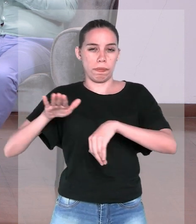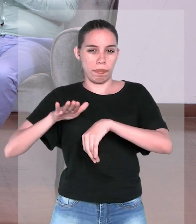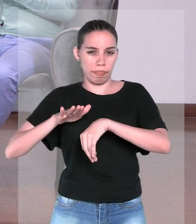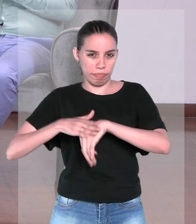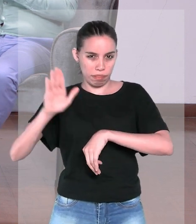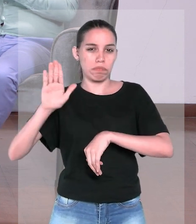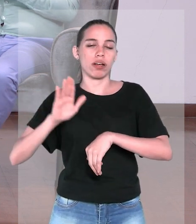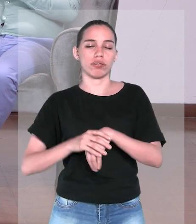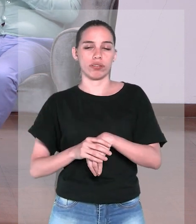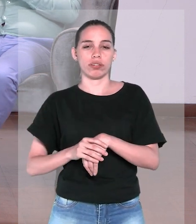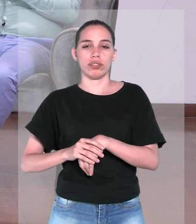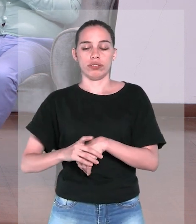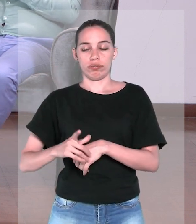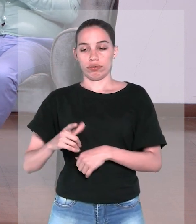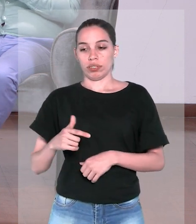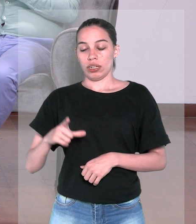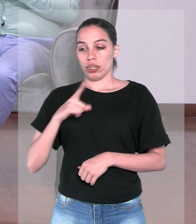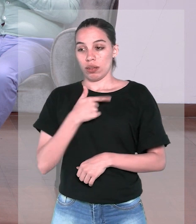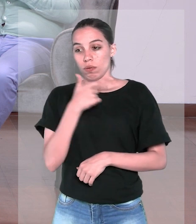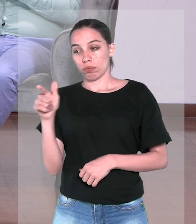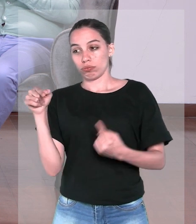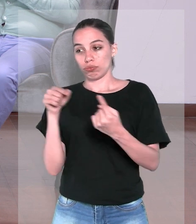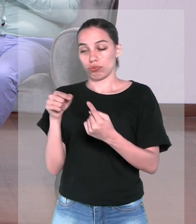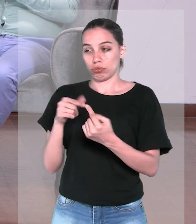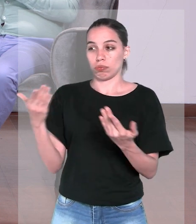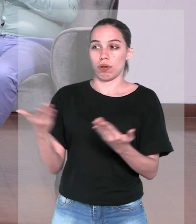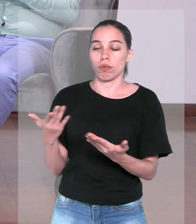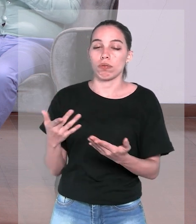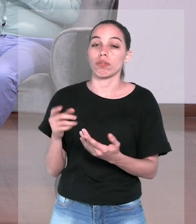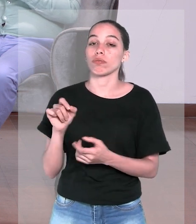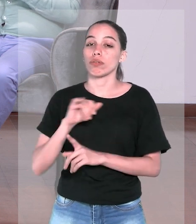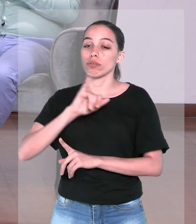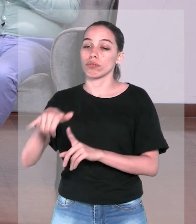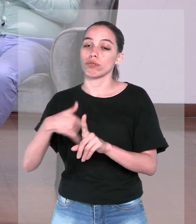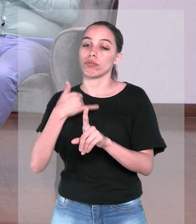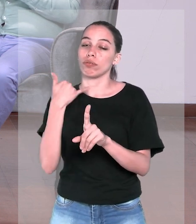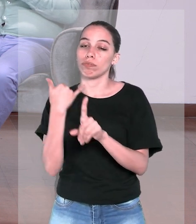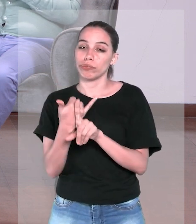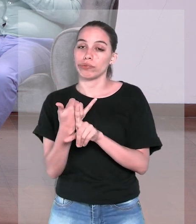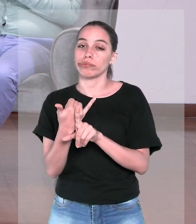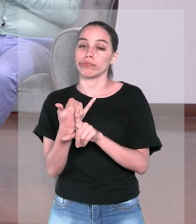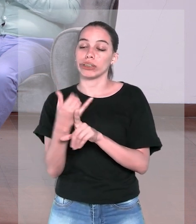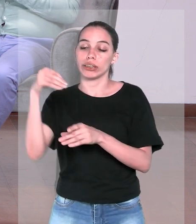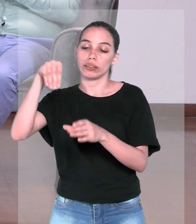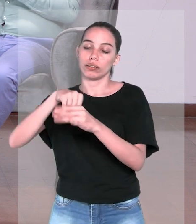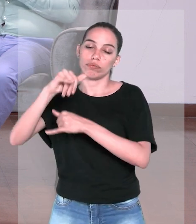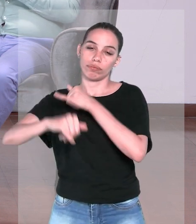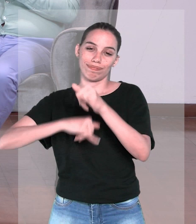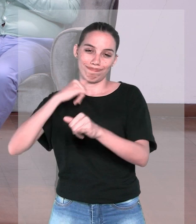50 desafios que uma criança e um adolescente precisavam fazer, e o último tópico do desafio era se